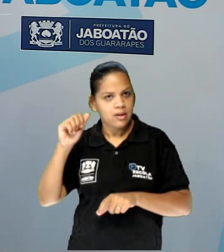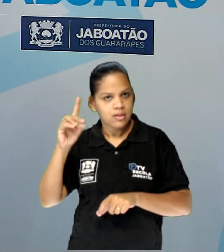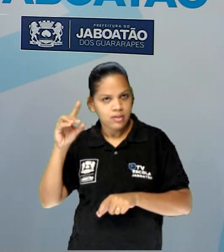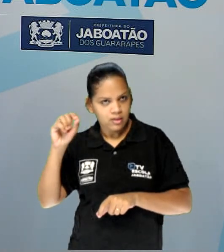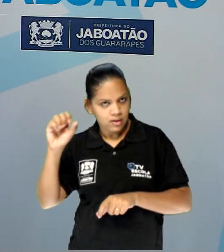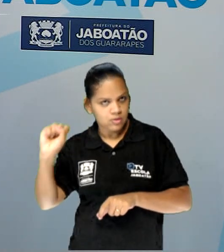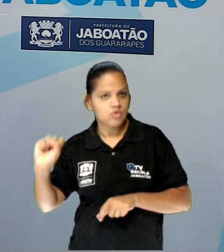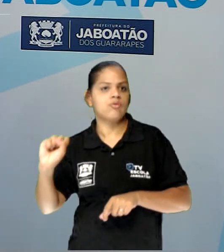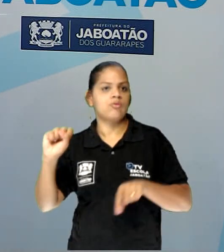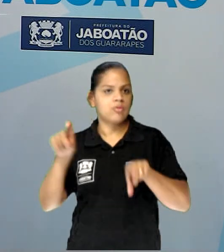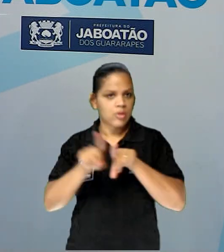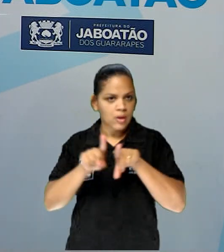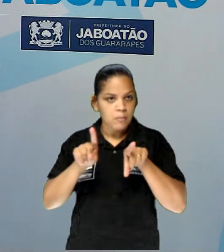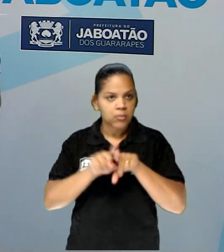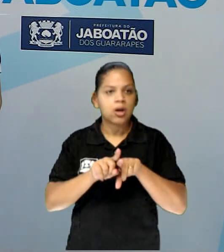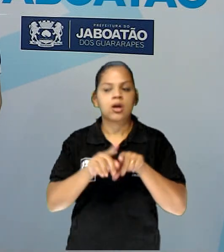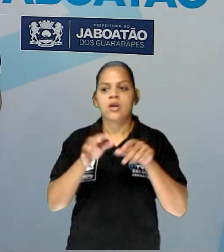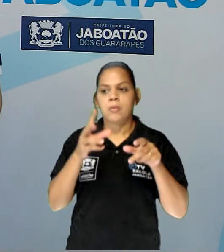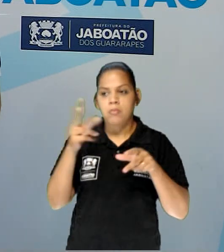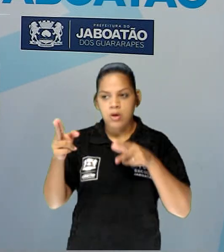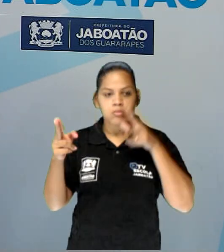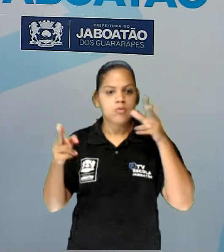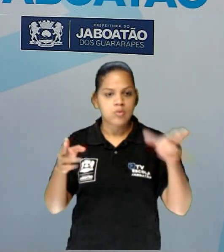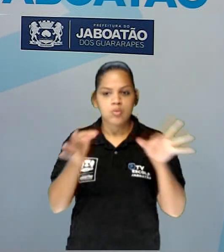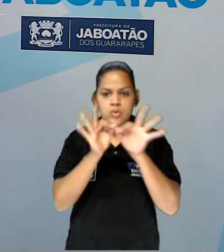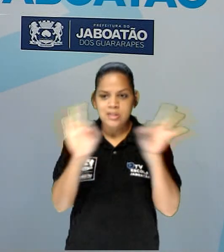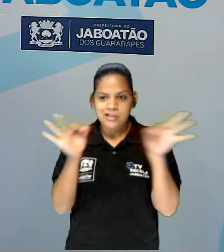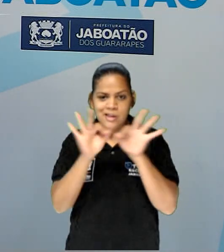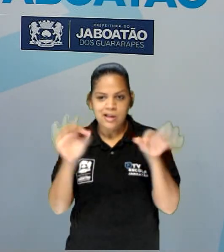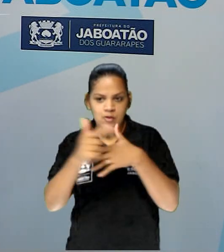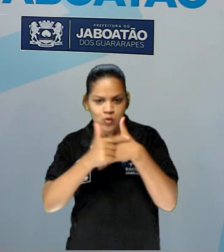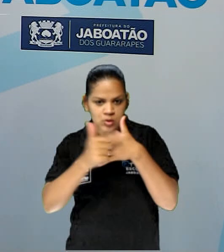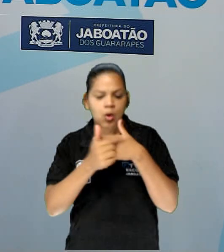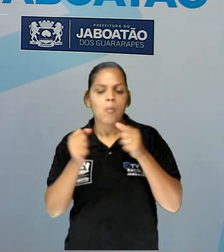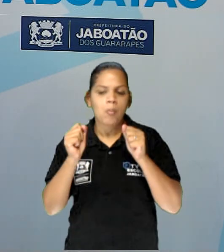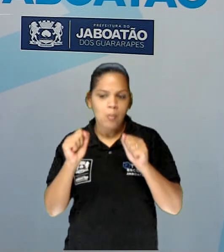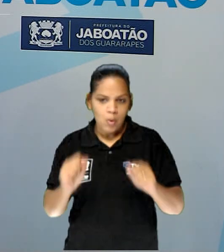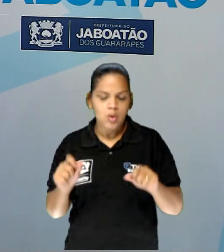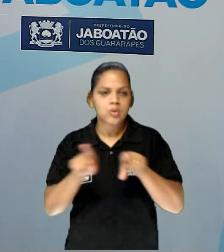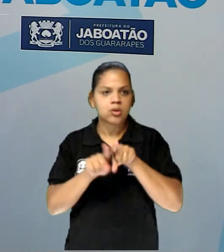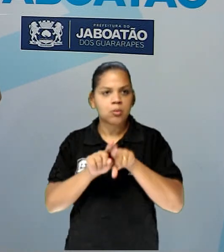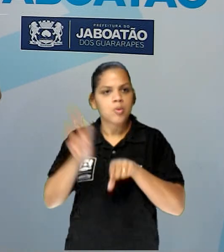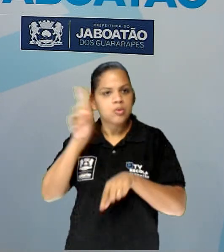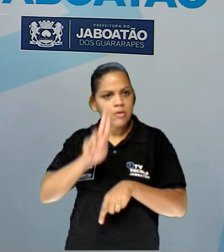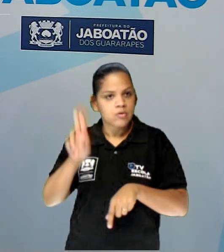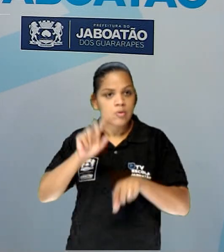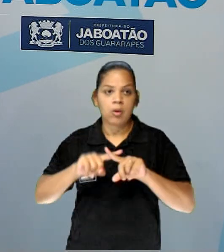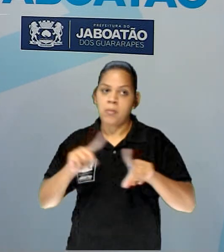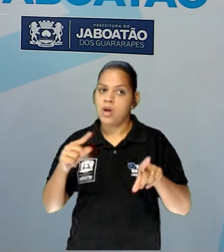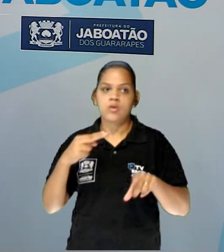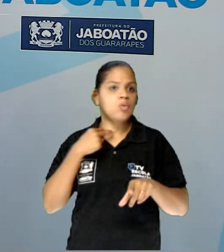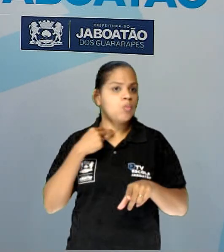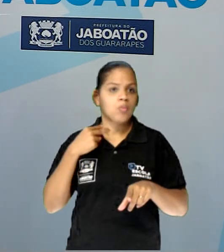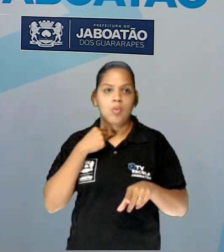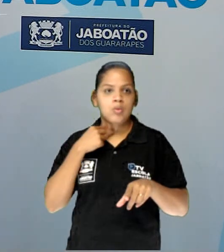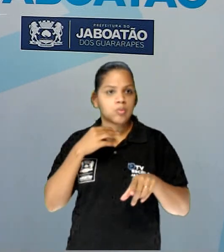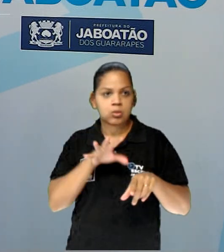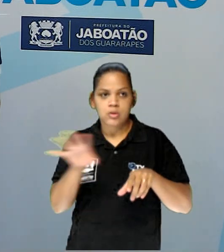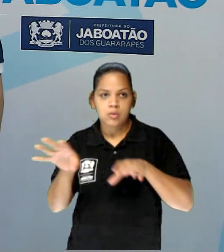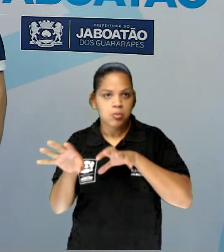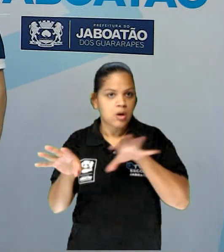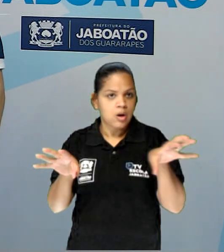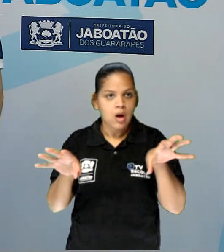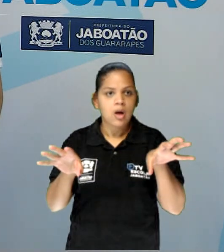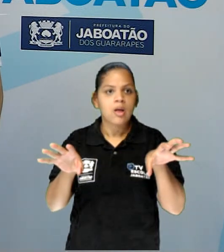sintática. Porém, eu não posso usar vírgula para separar o sujeito do predicado. Algumas regras do uso da vírgula a gente já